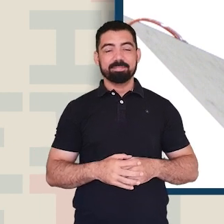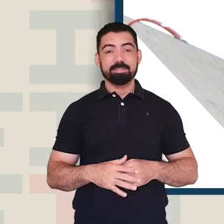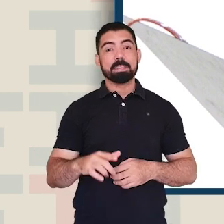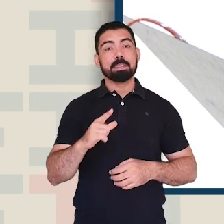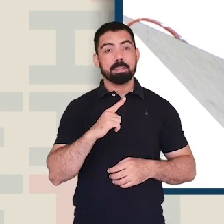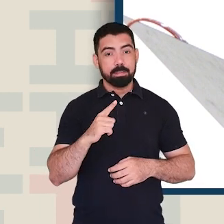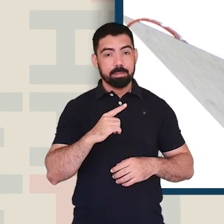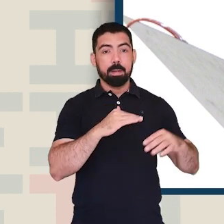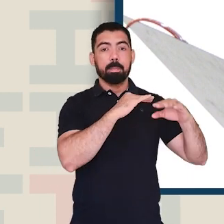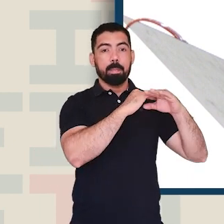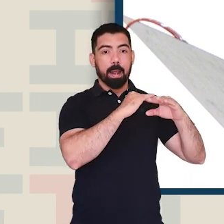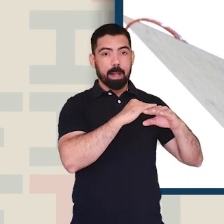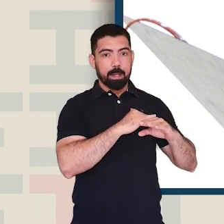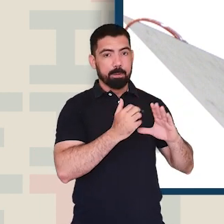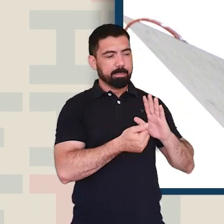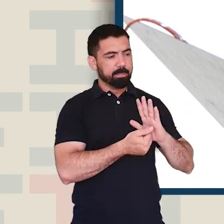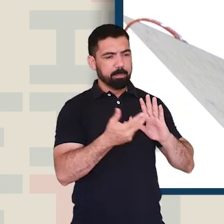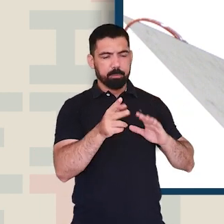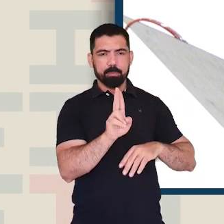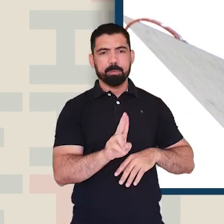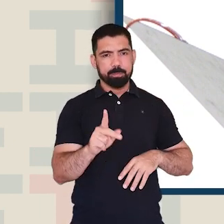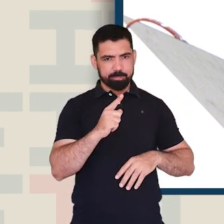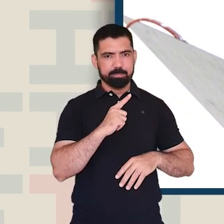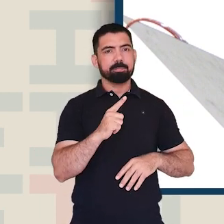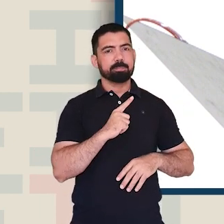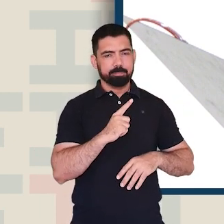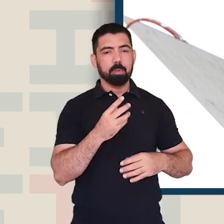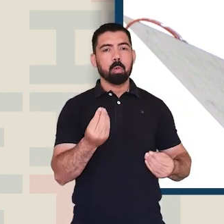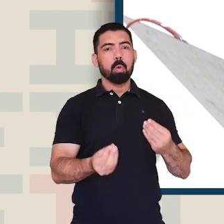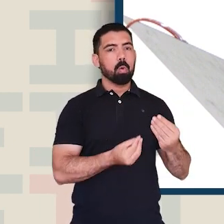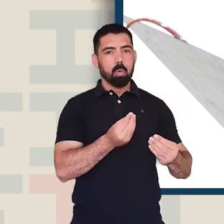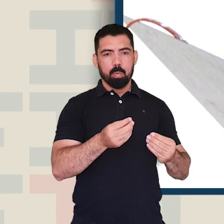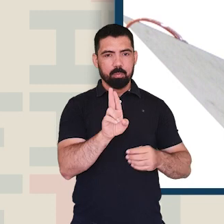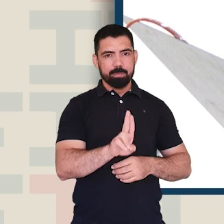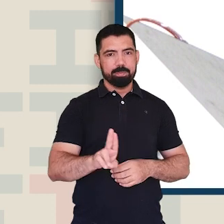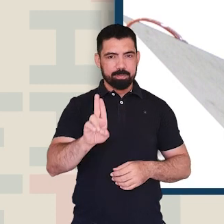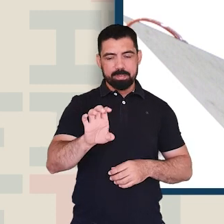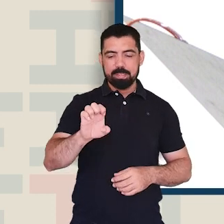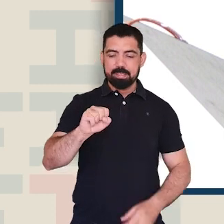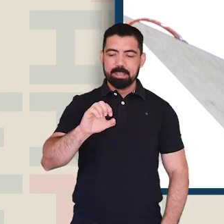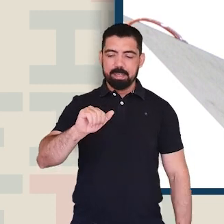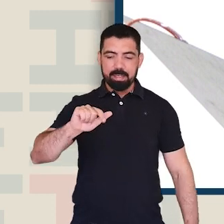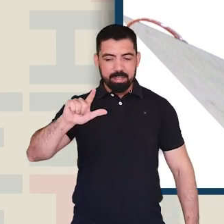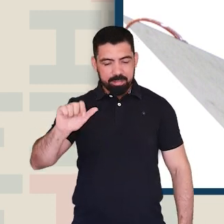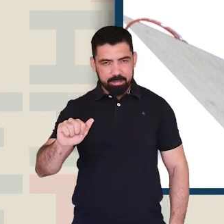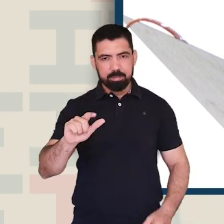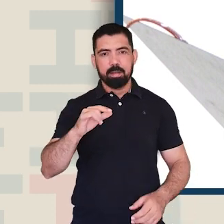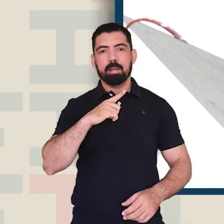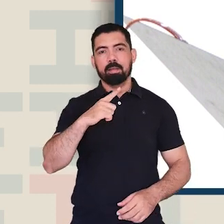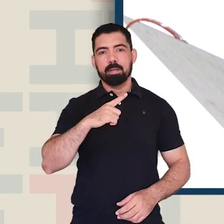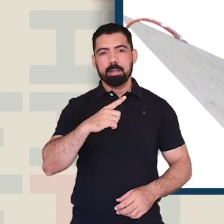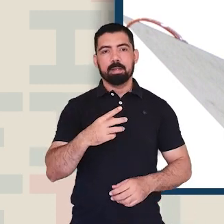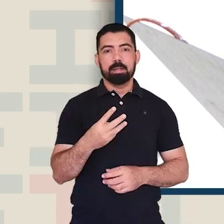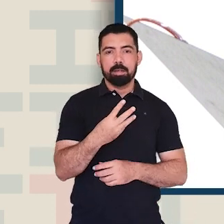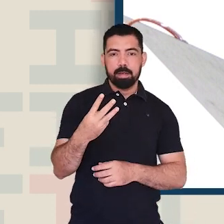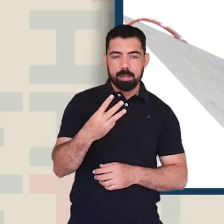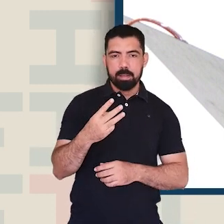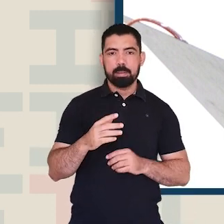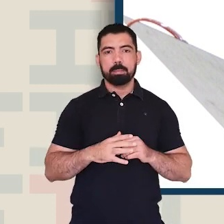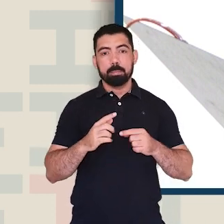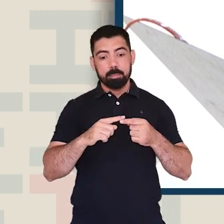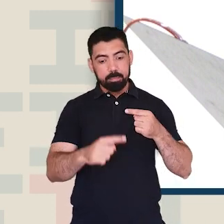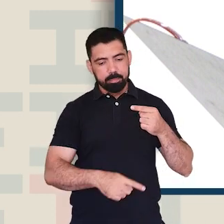existem inúmeros padrões que são utilizados de como tocar as escalas em terças e com repetições,